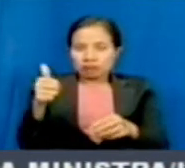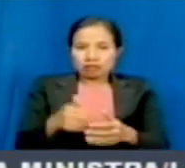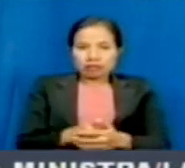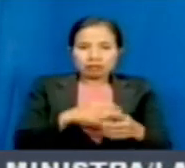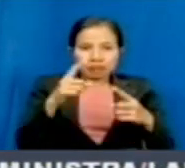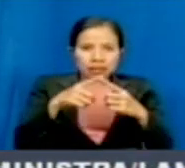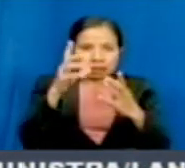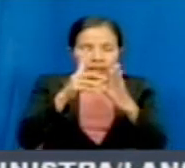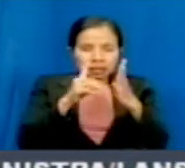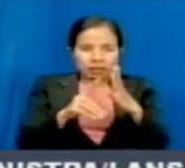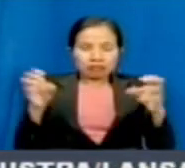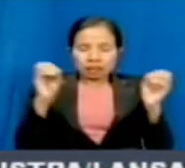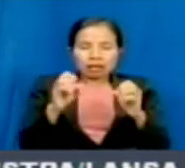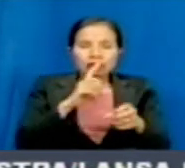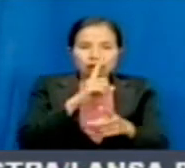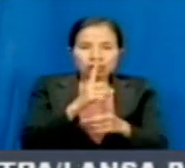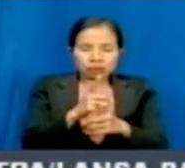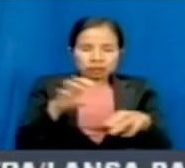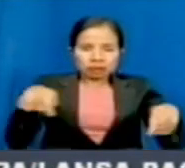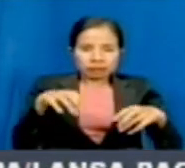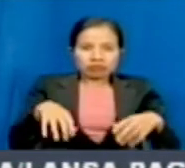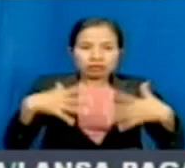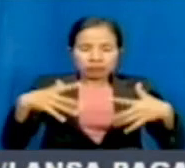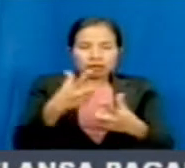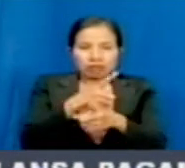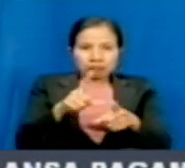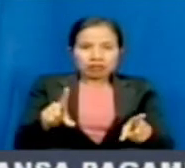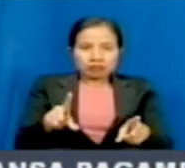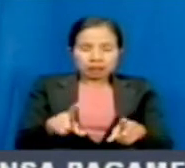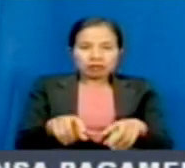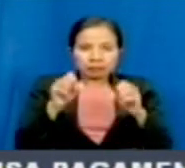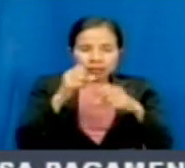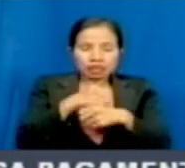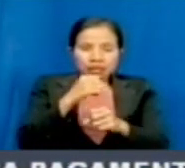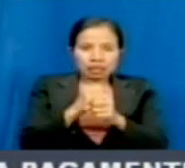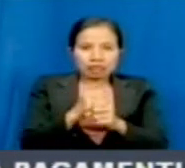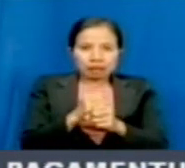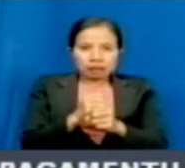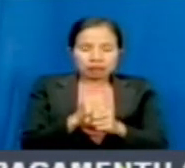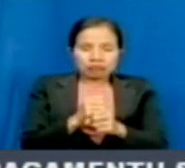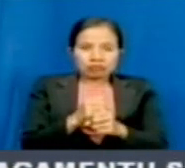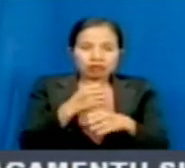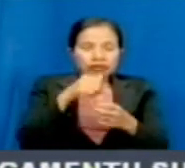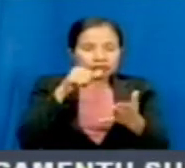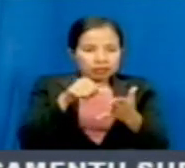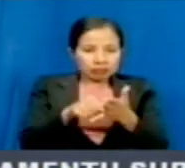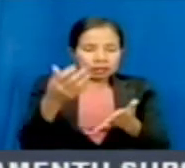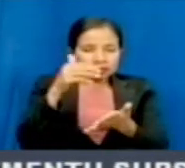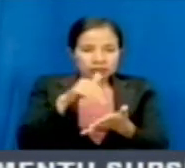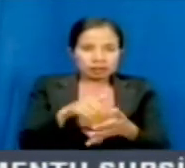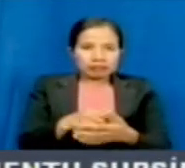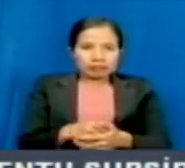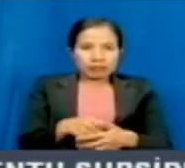Bain hiradados, la condiso serviço durante luta ba libertação nian, bele halo contestação no reclamação. Atu